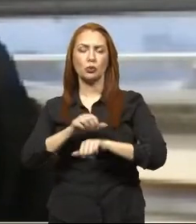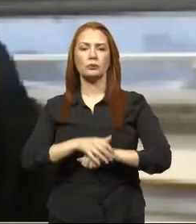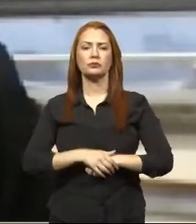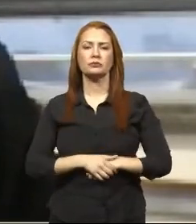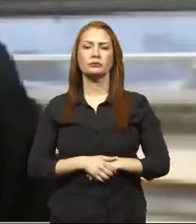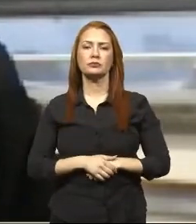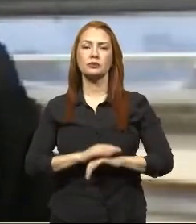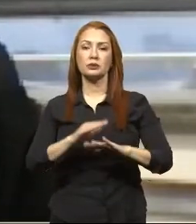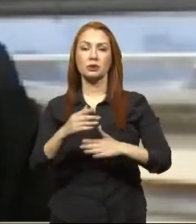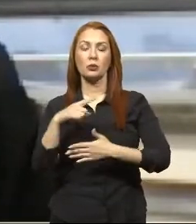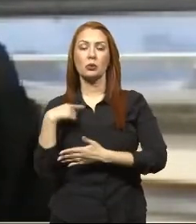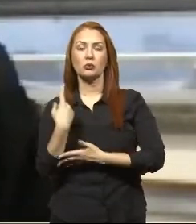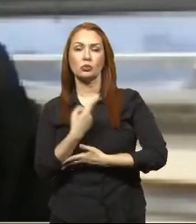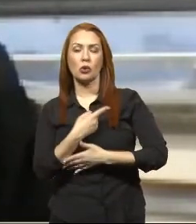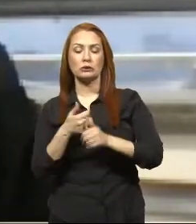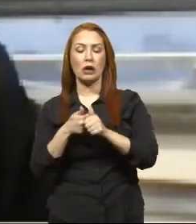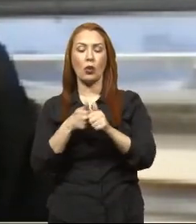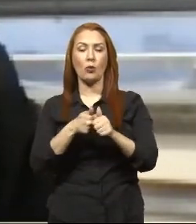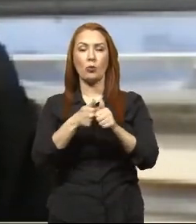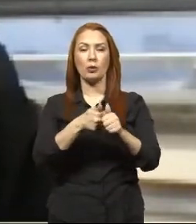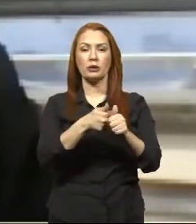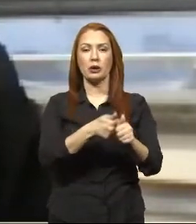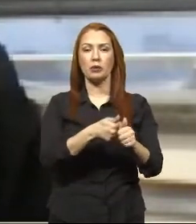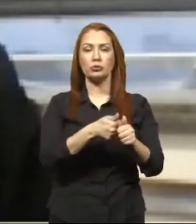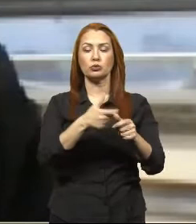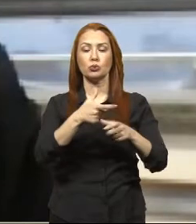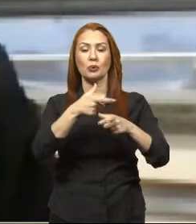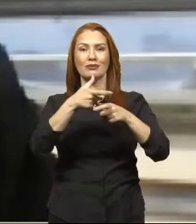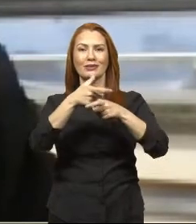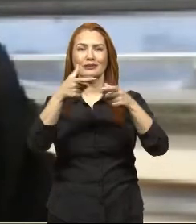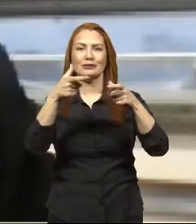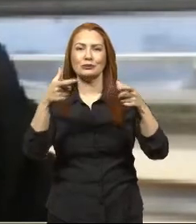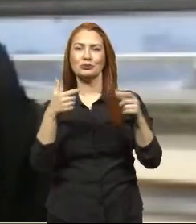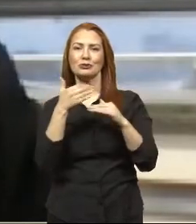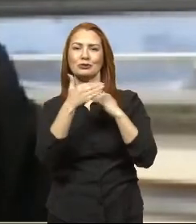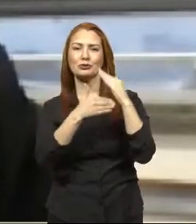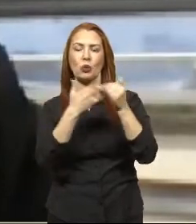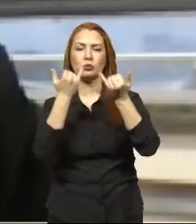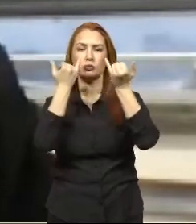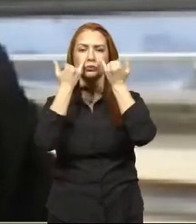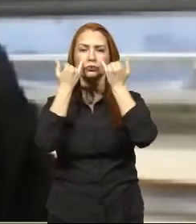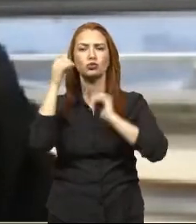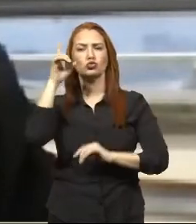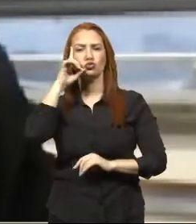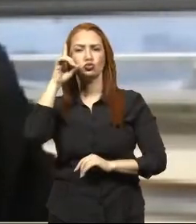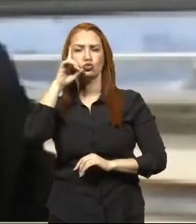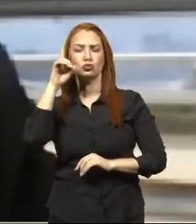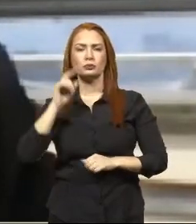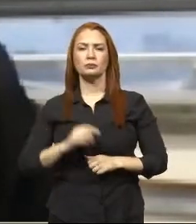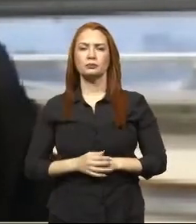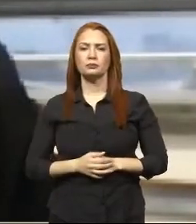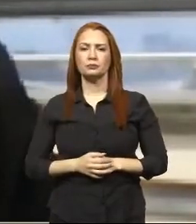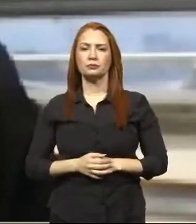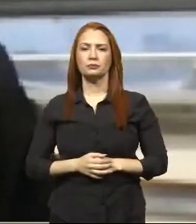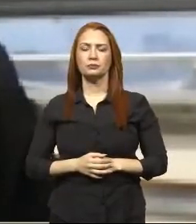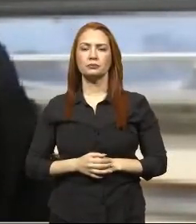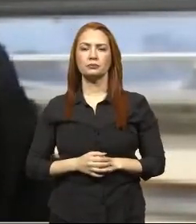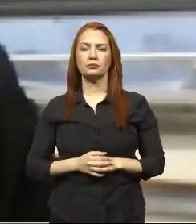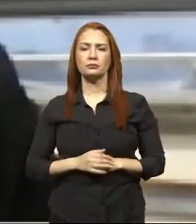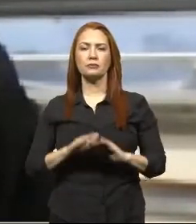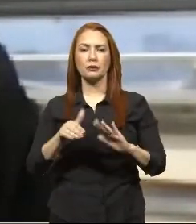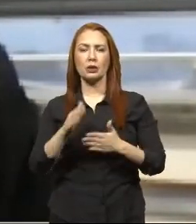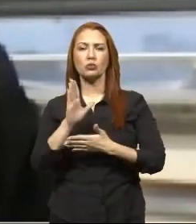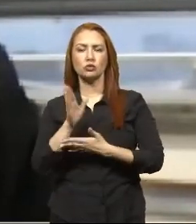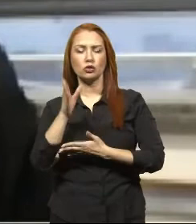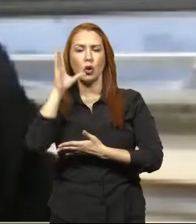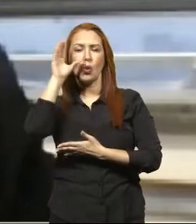no qual a gente acompanha o crescimento do volume de tráfego dia a dia, né? E o que a gente tem